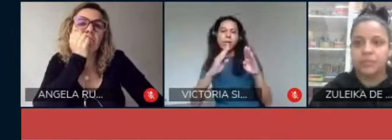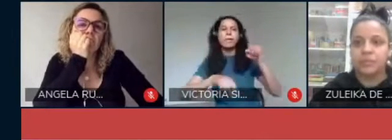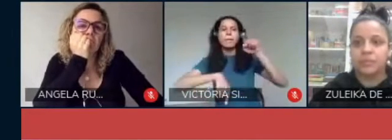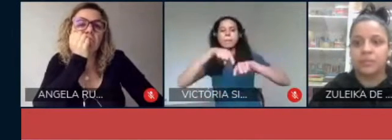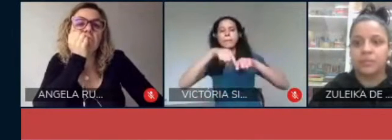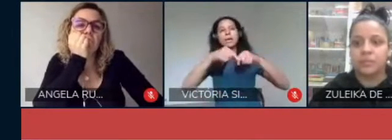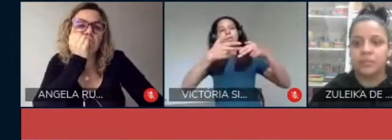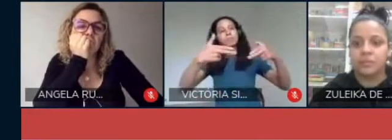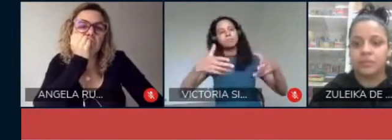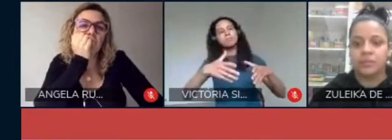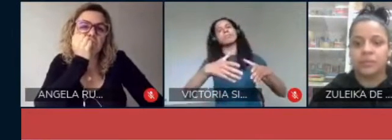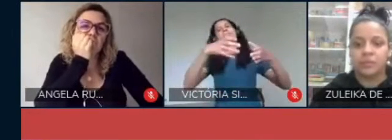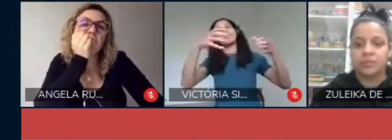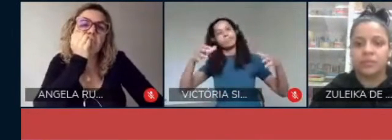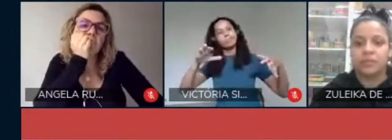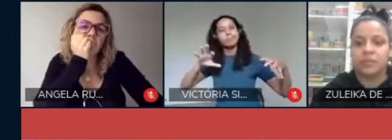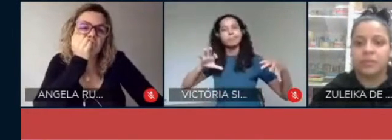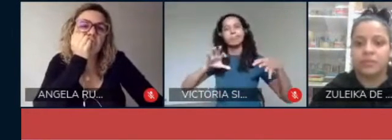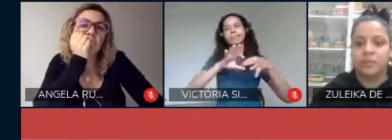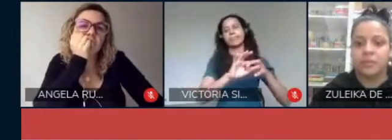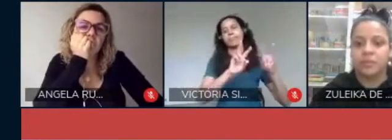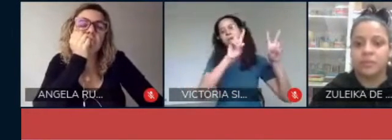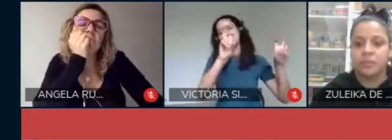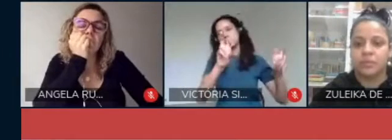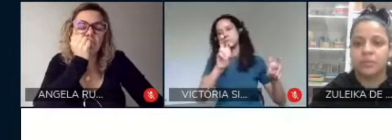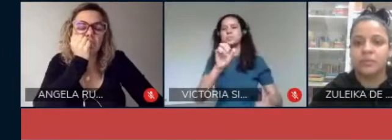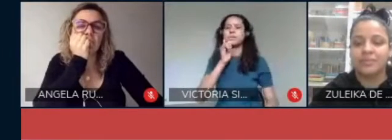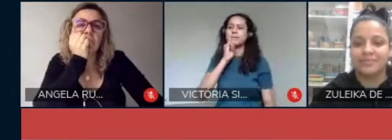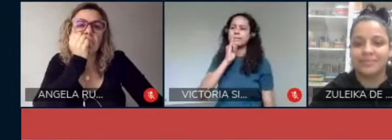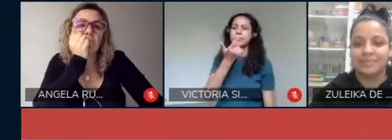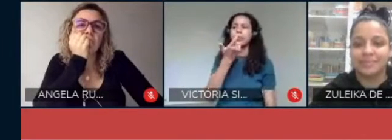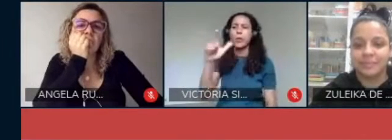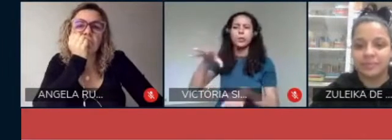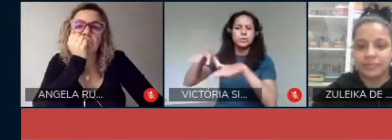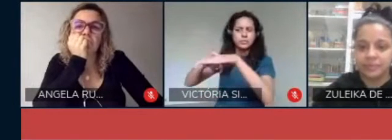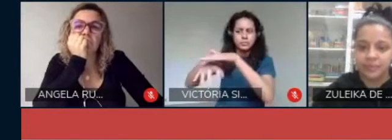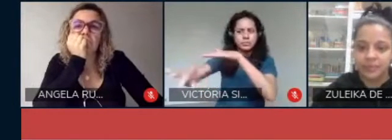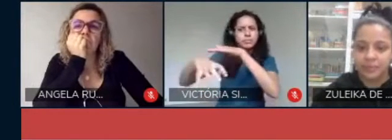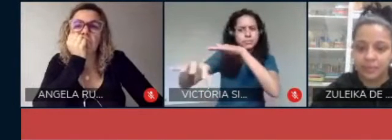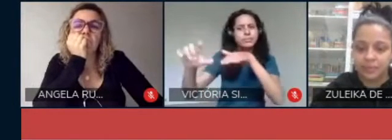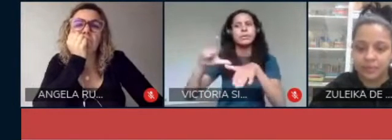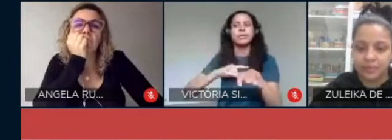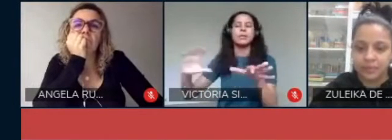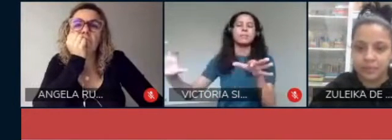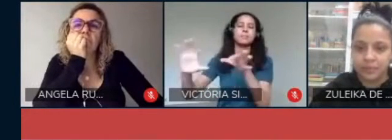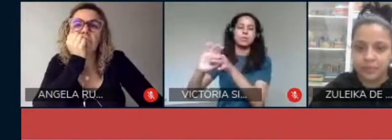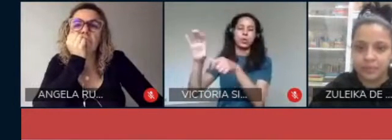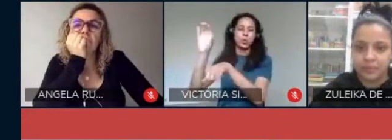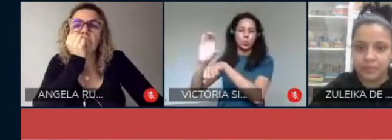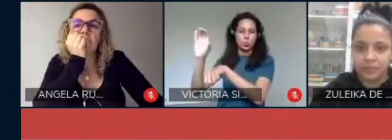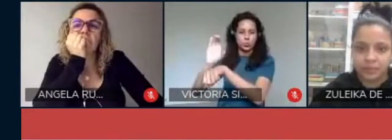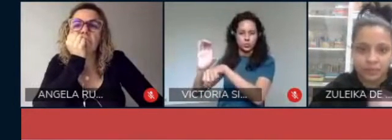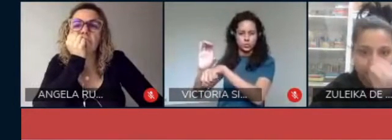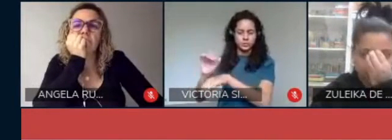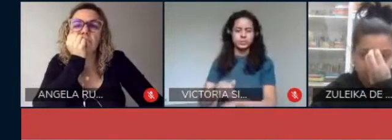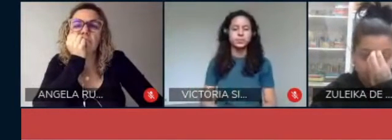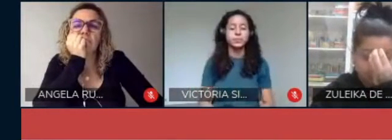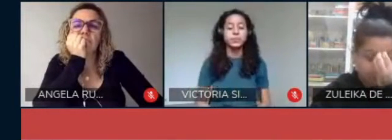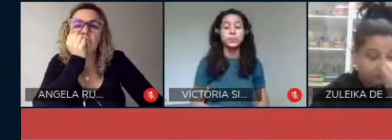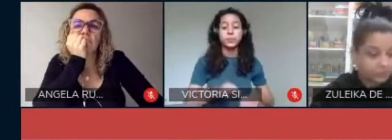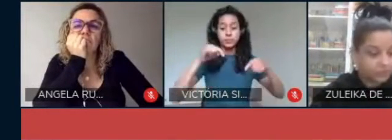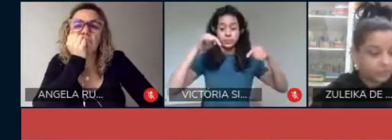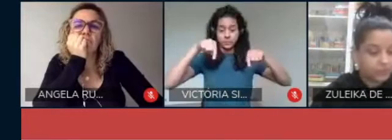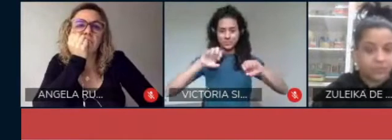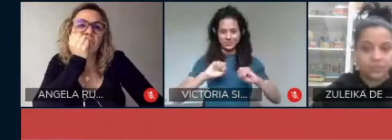das ciências sociais, em ciências sociais e humanidades, e assim a gente vai indo. Em termos espaciais,